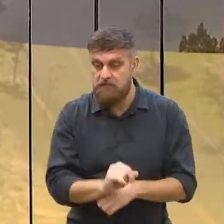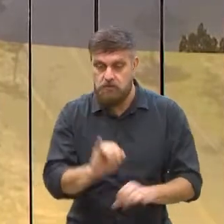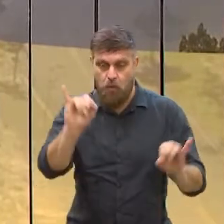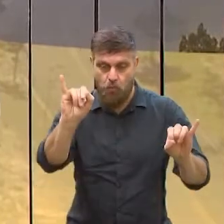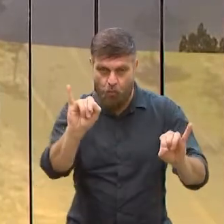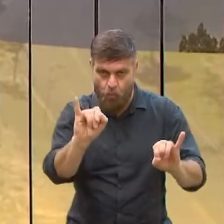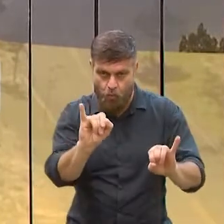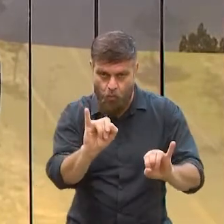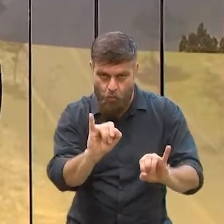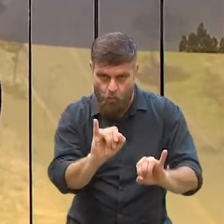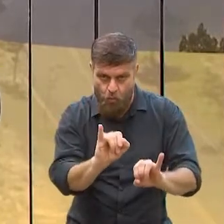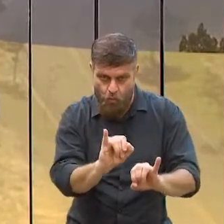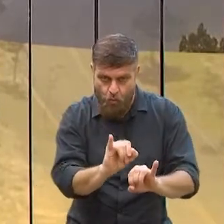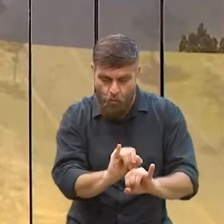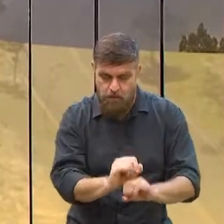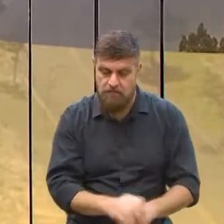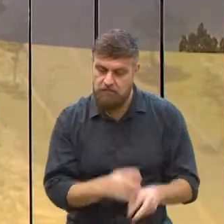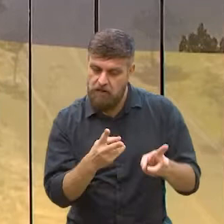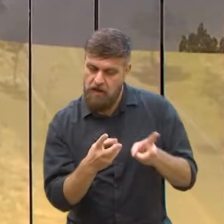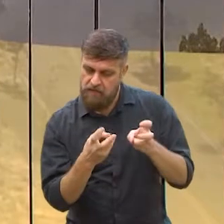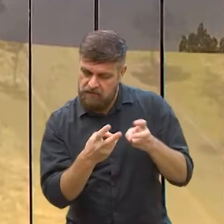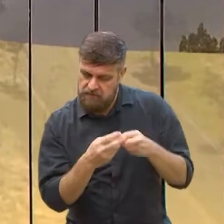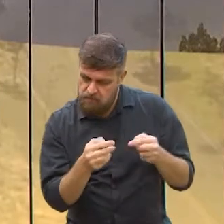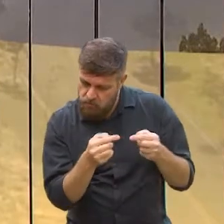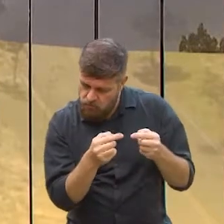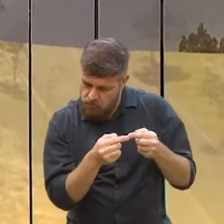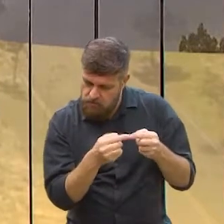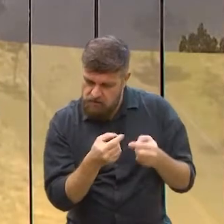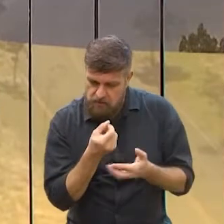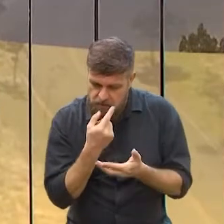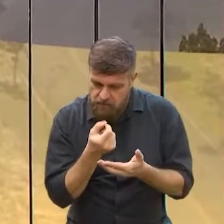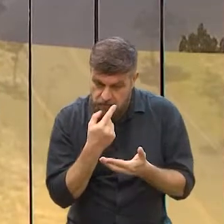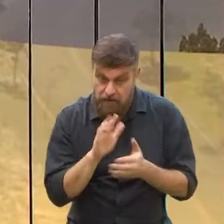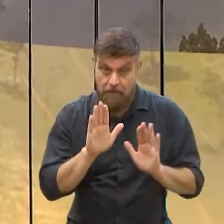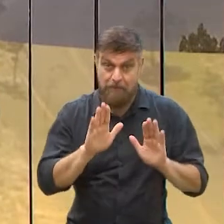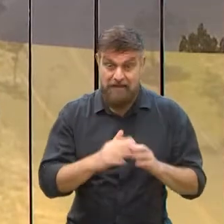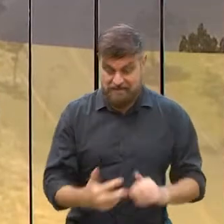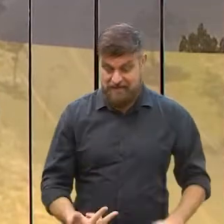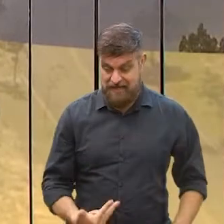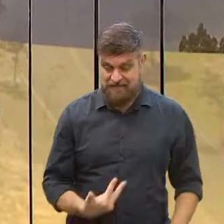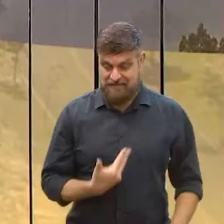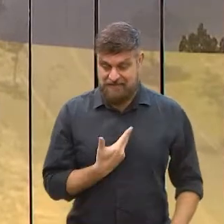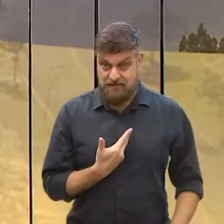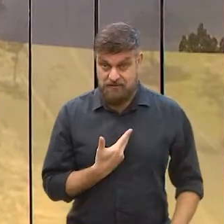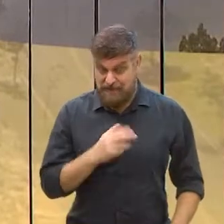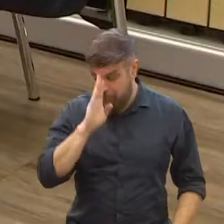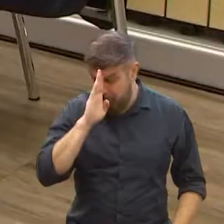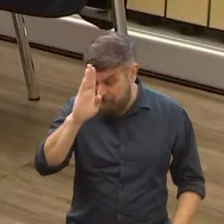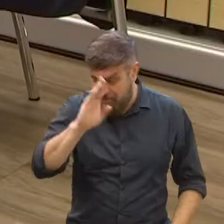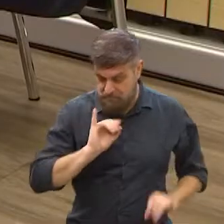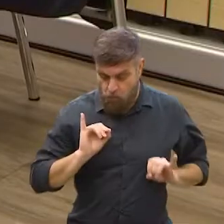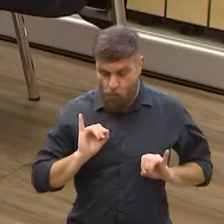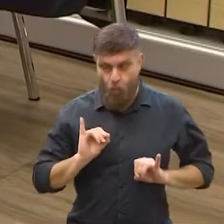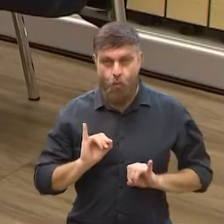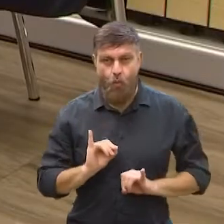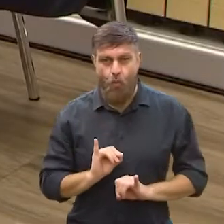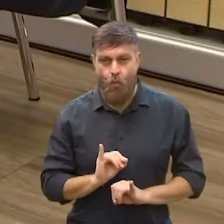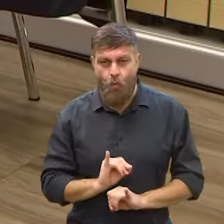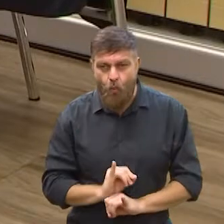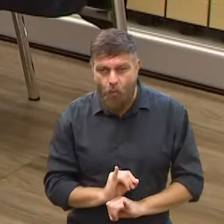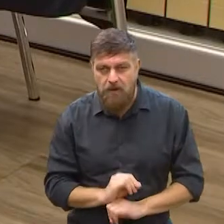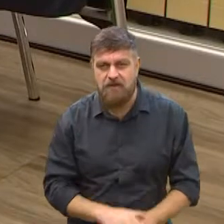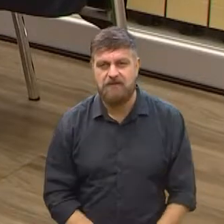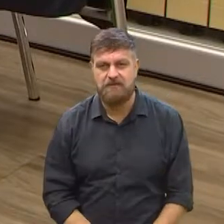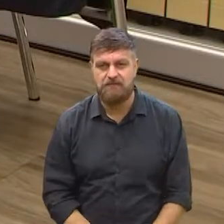vai ajustando conforme a resposta do paciente. A cirurgia, de maneira geral, e em especial a bariátrica,